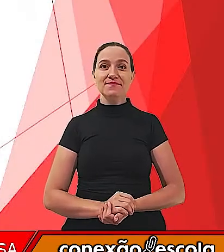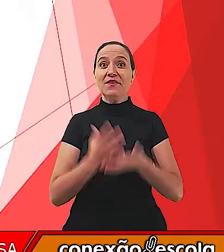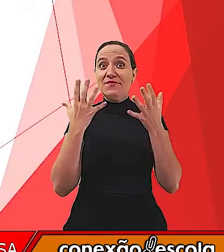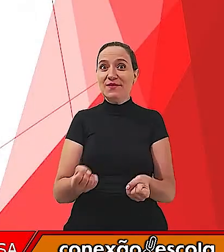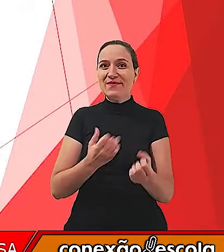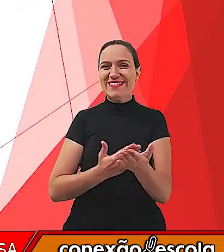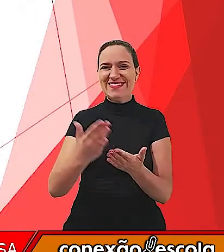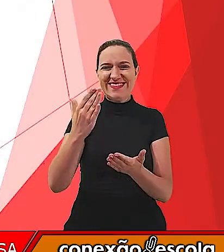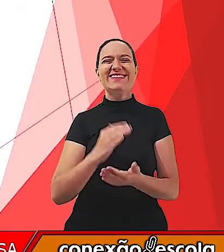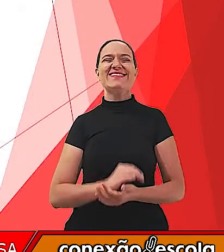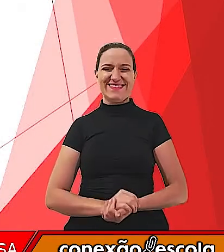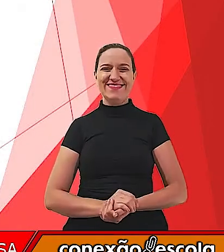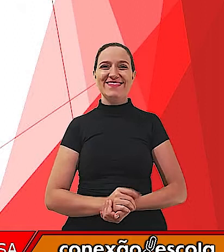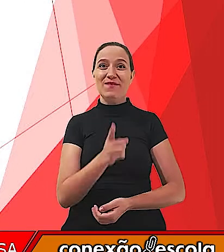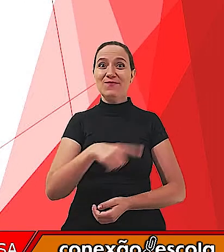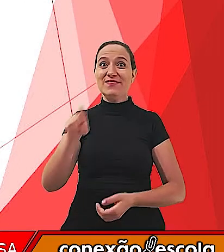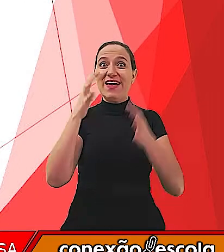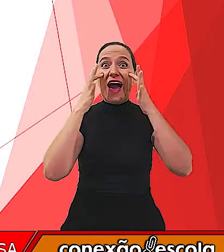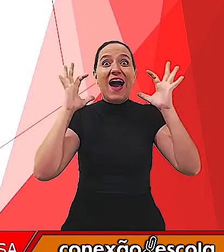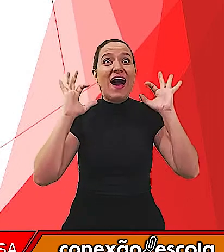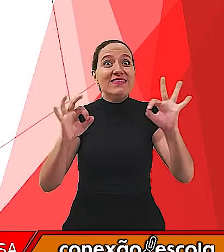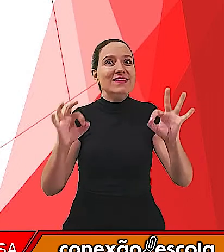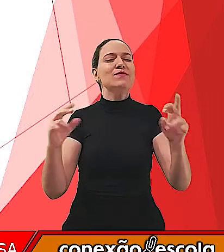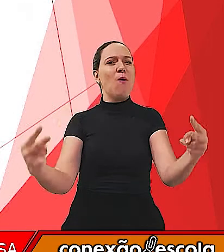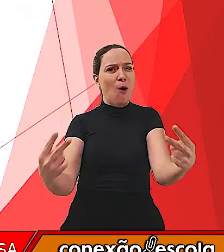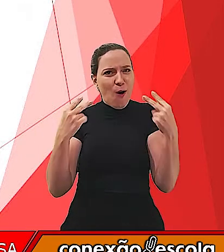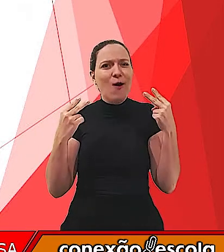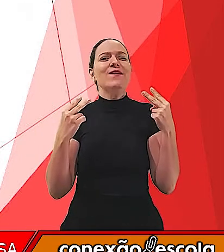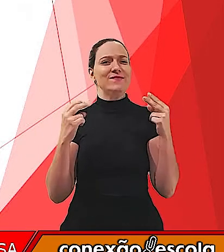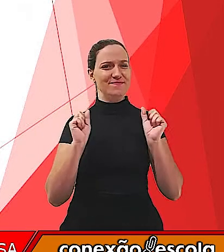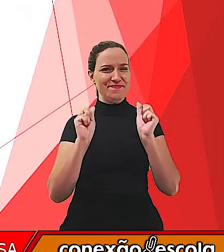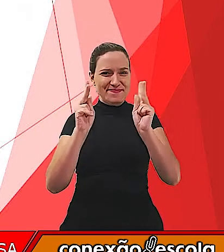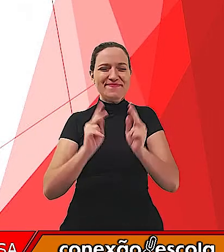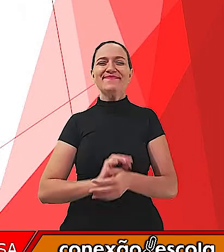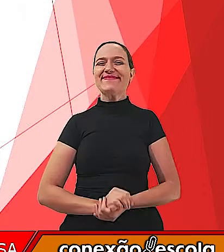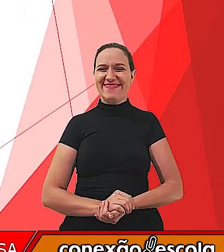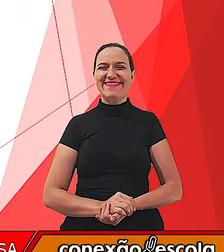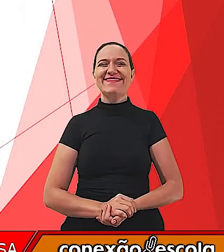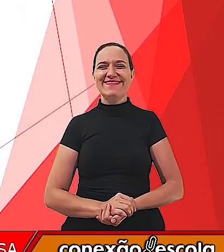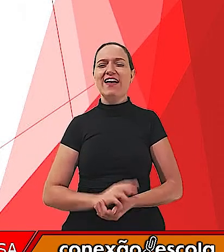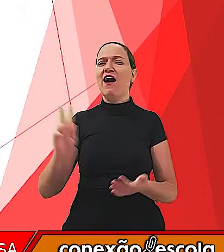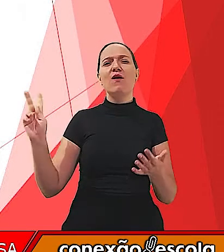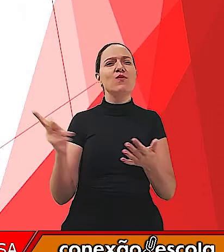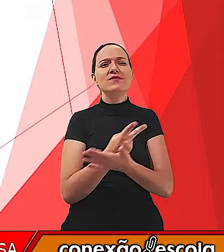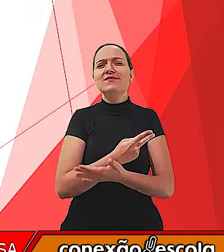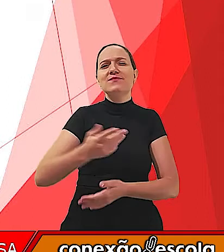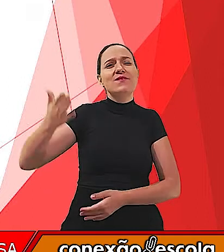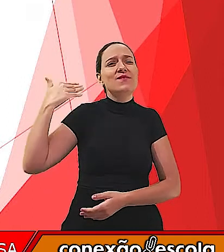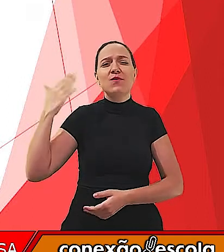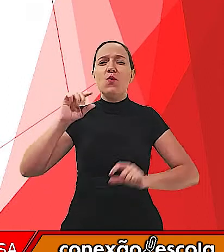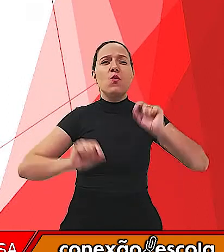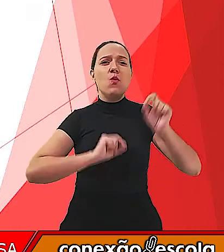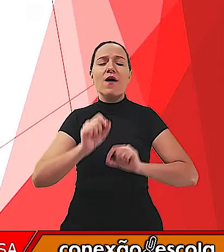Vamos começar? Abra o seu ouvidinho e presta bastante atenção. Era uma vez